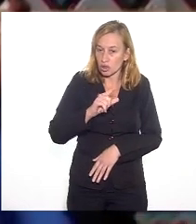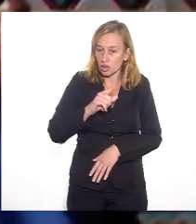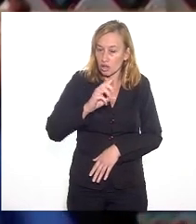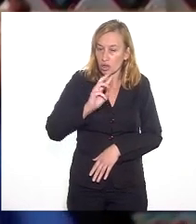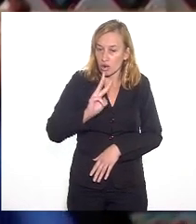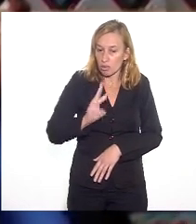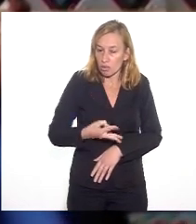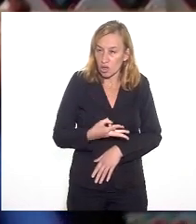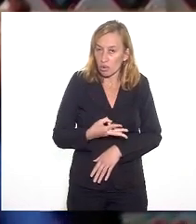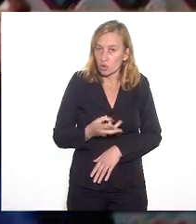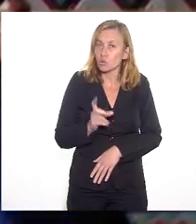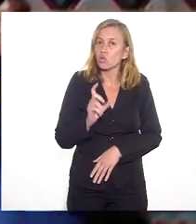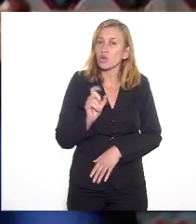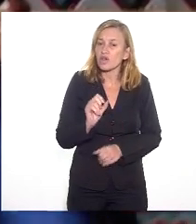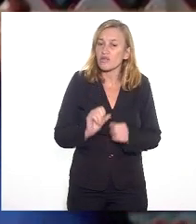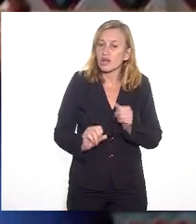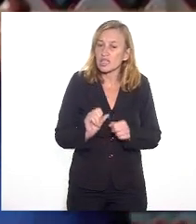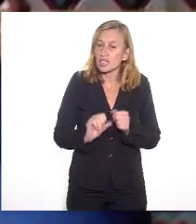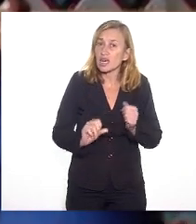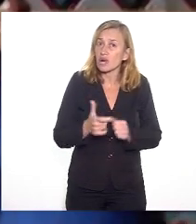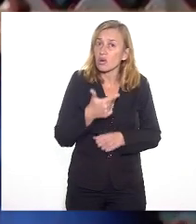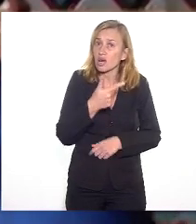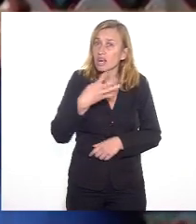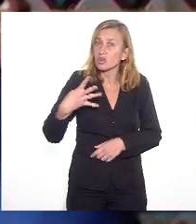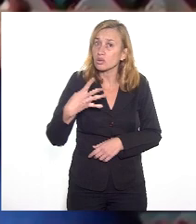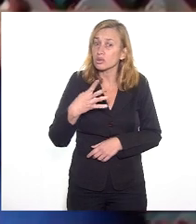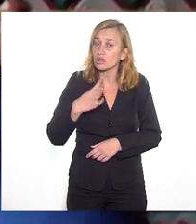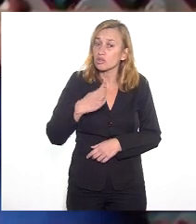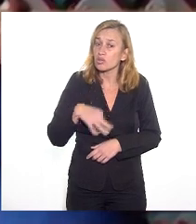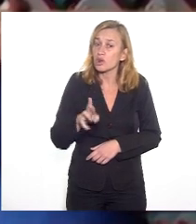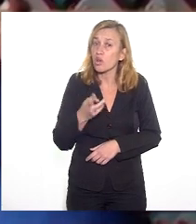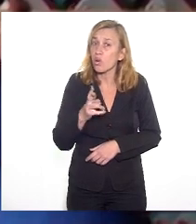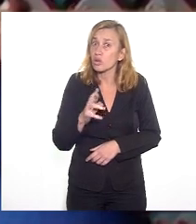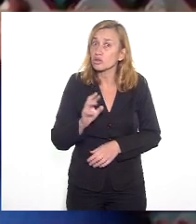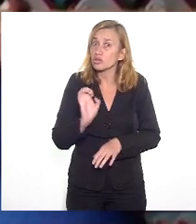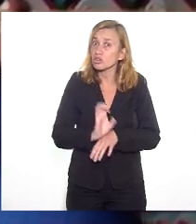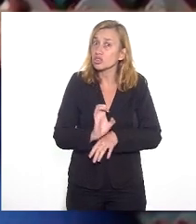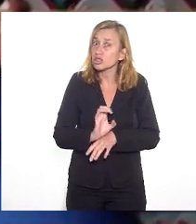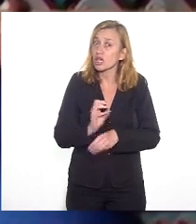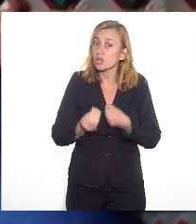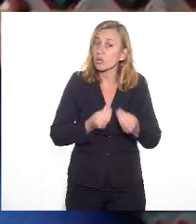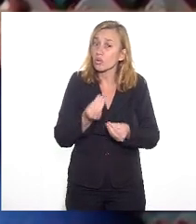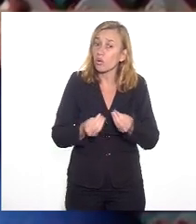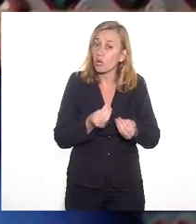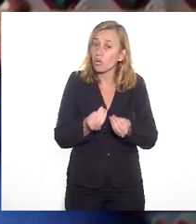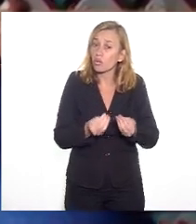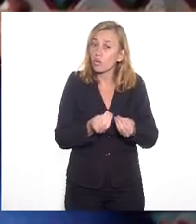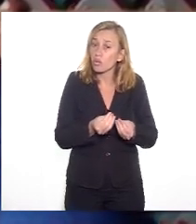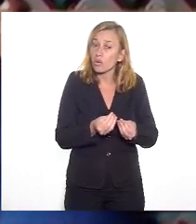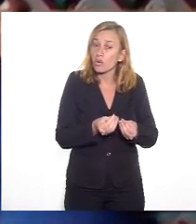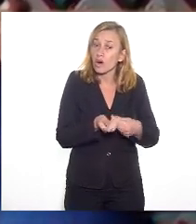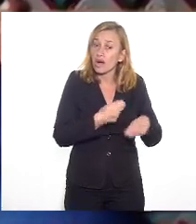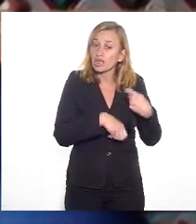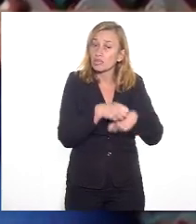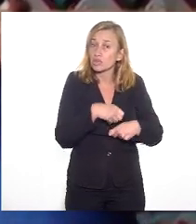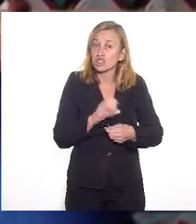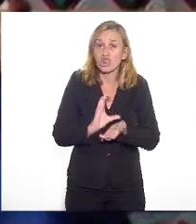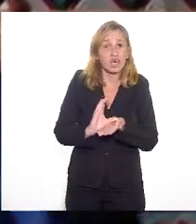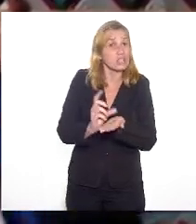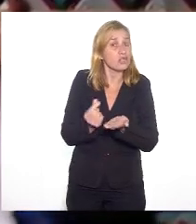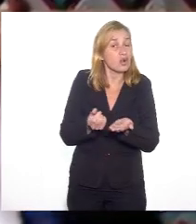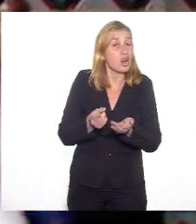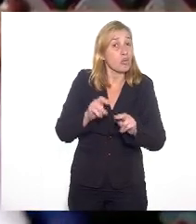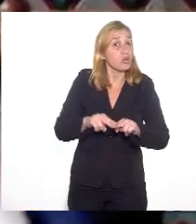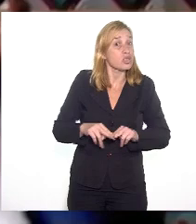os 14 bilhões inerentes aí ao Estado, como será aplicada essa verba. Por isso, a gente apresentou